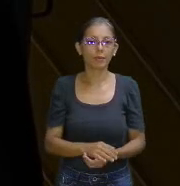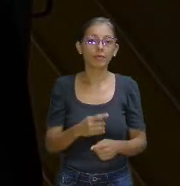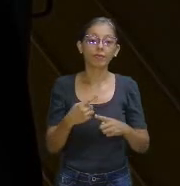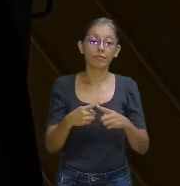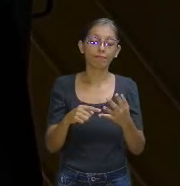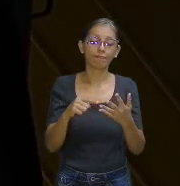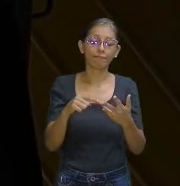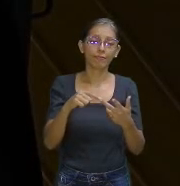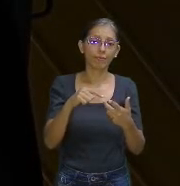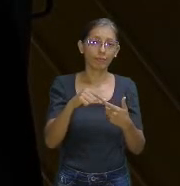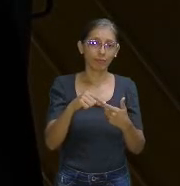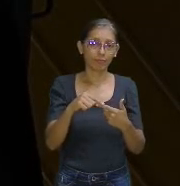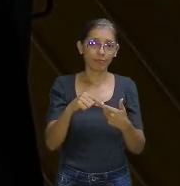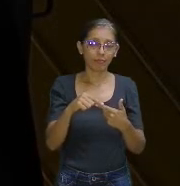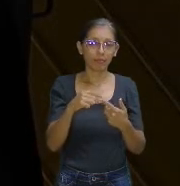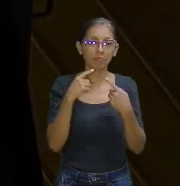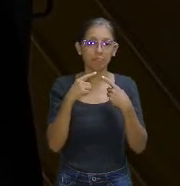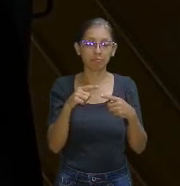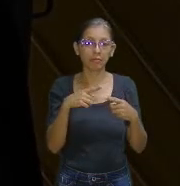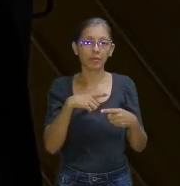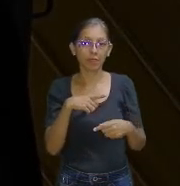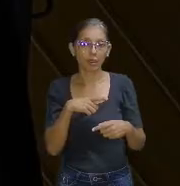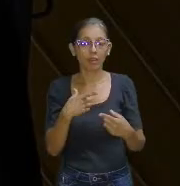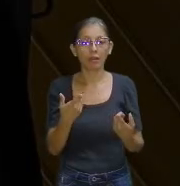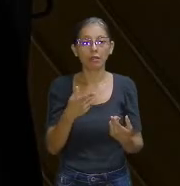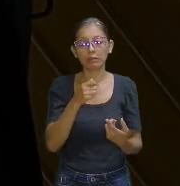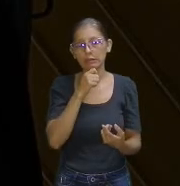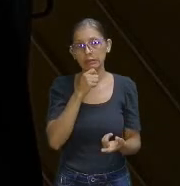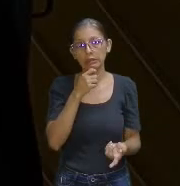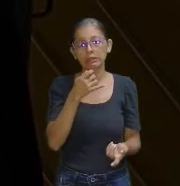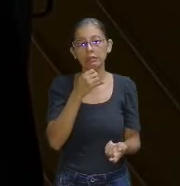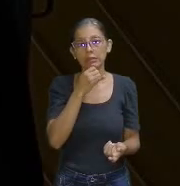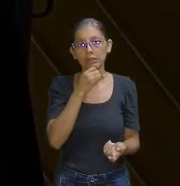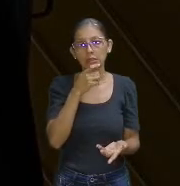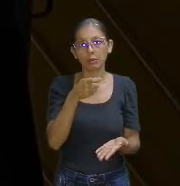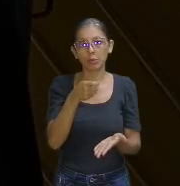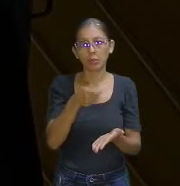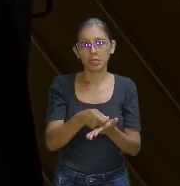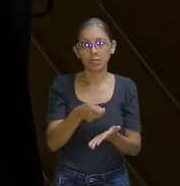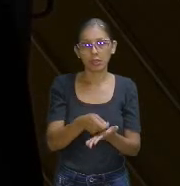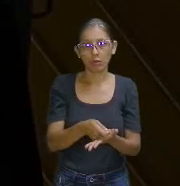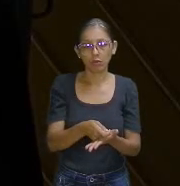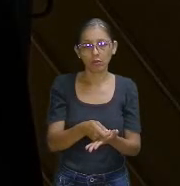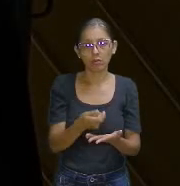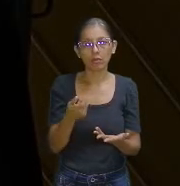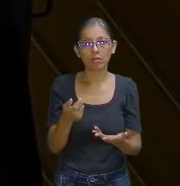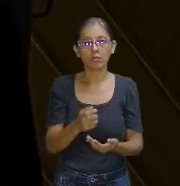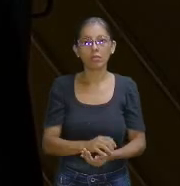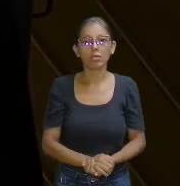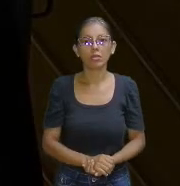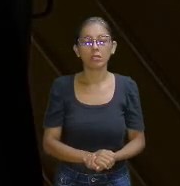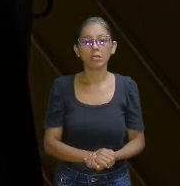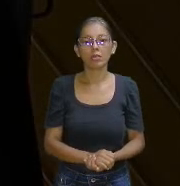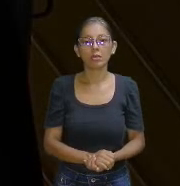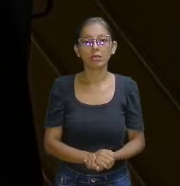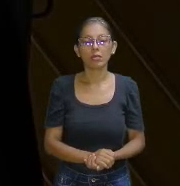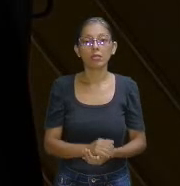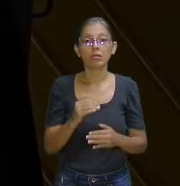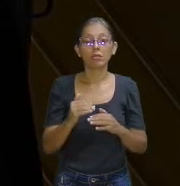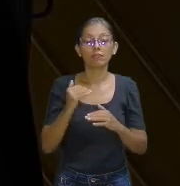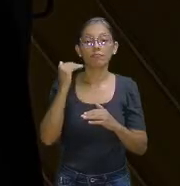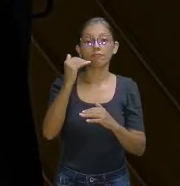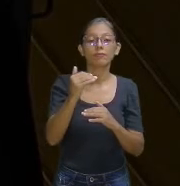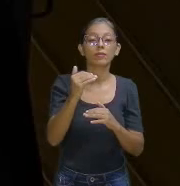em síntese. 1. Omissão na aplicação da súmula 73 do TSE. 2. Superação da exigência de prova